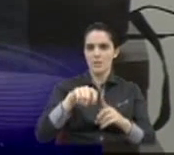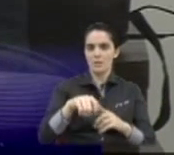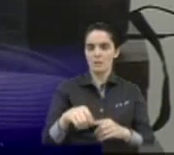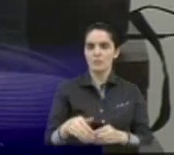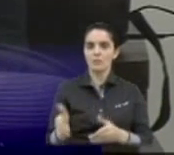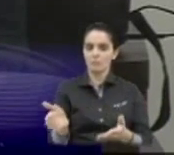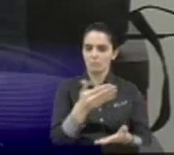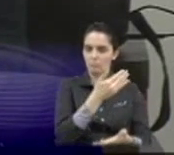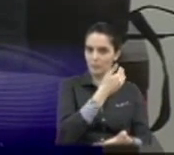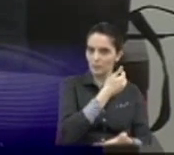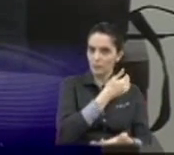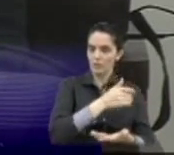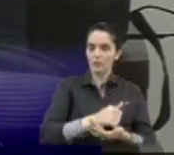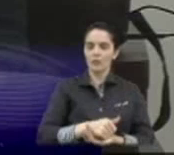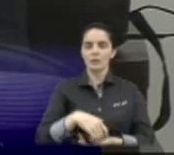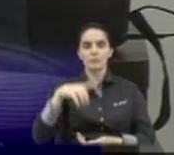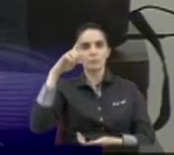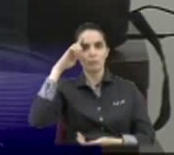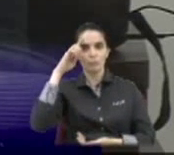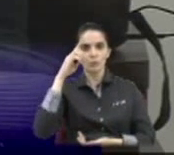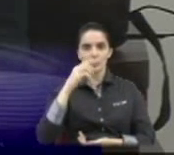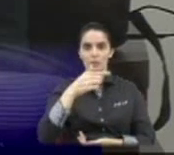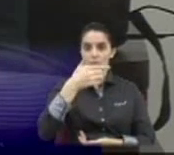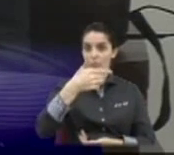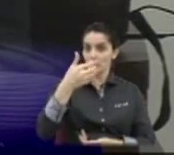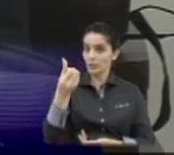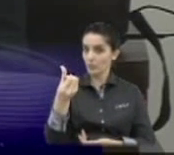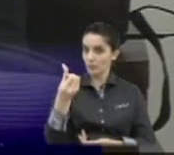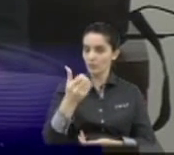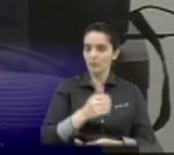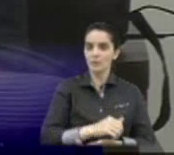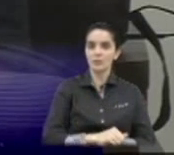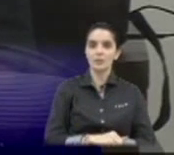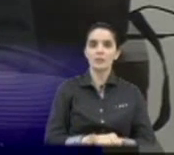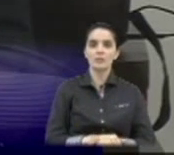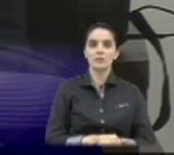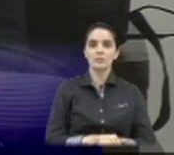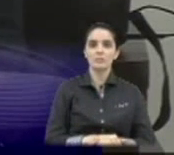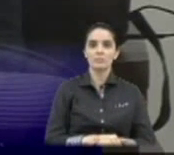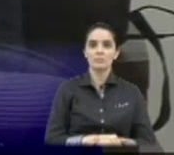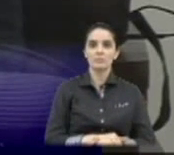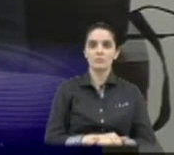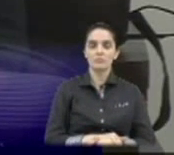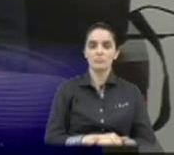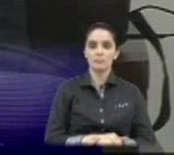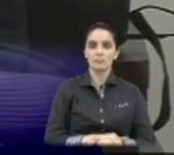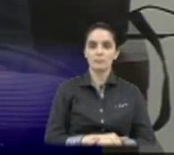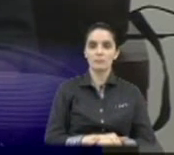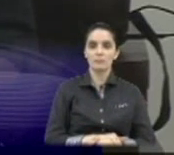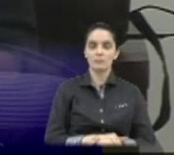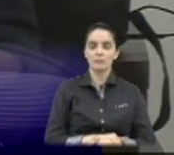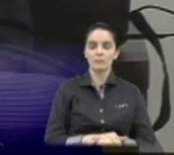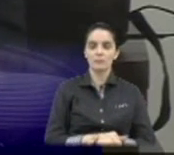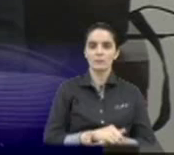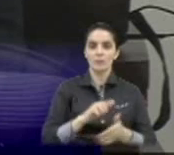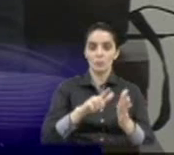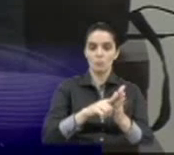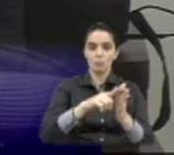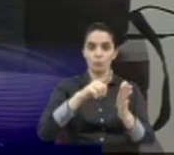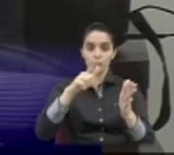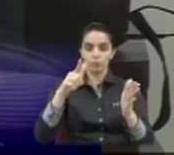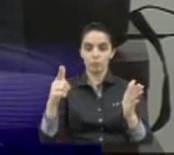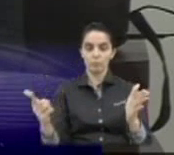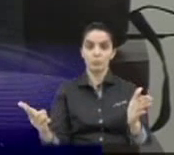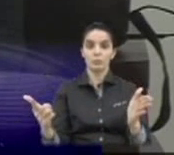dia 26, na Usina Iracema, né, foi lançado o livro, que é um trabalho que